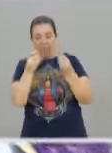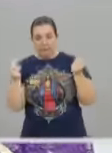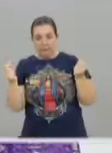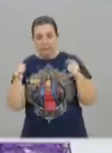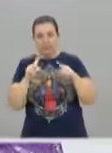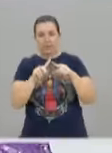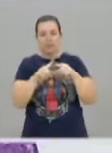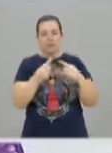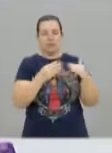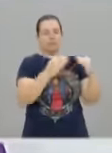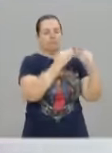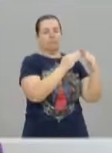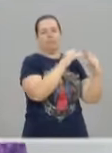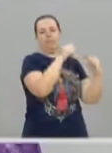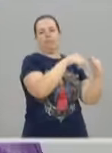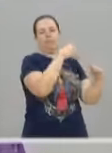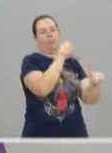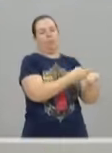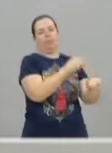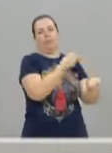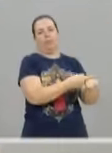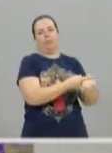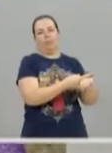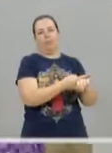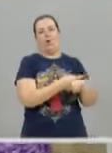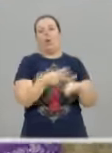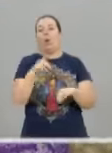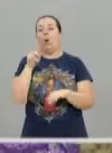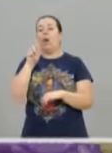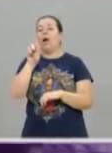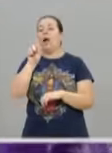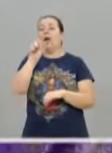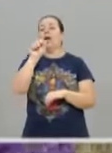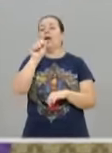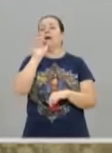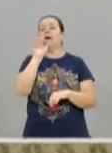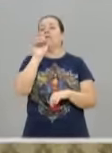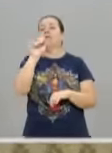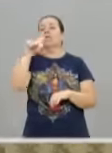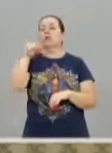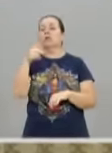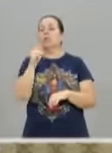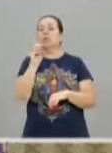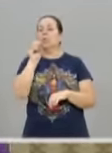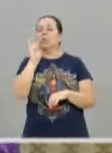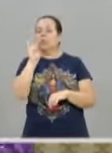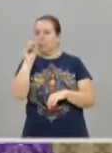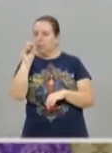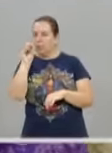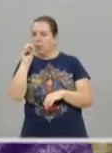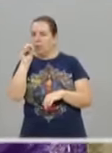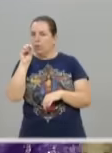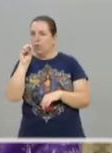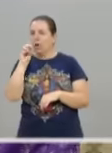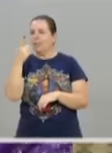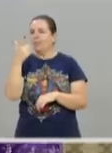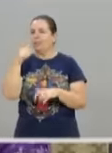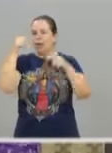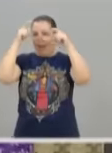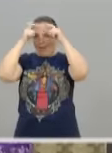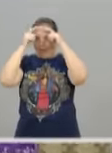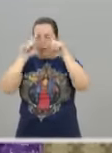na rocha o gafanhoto não tem Rei mas trabalha em equipe e tem mais um